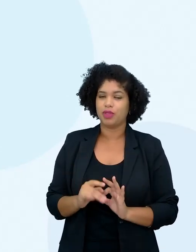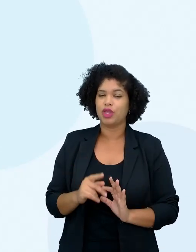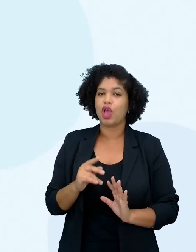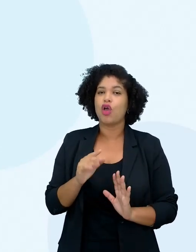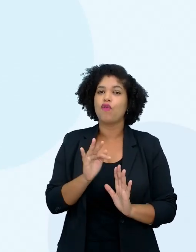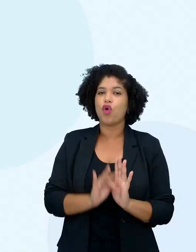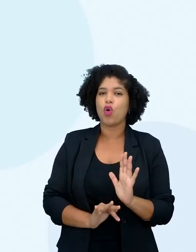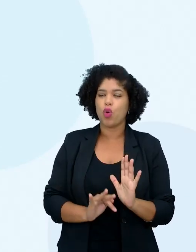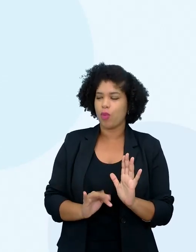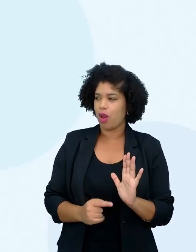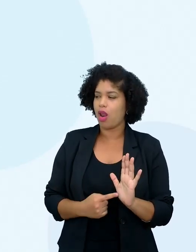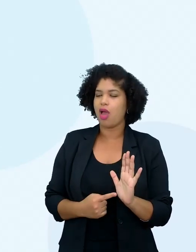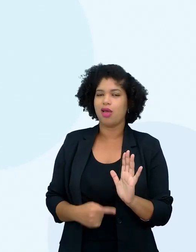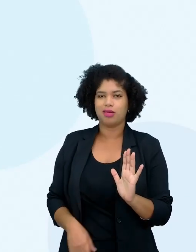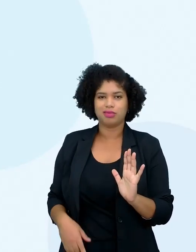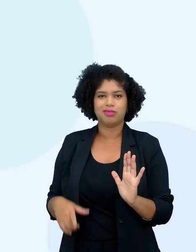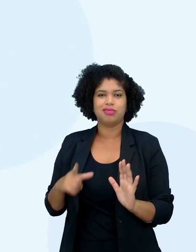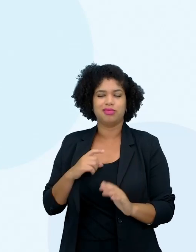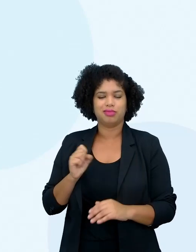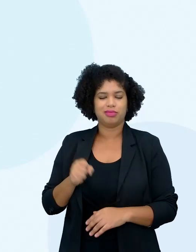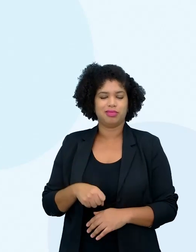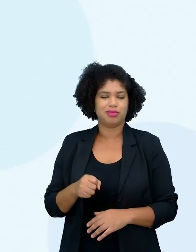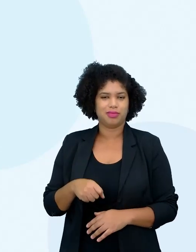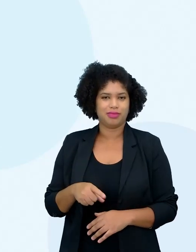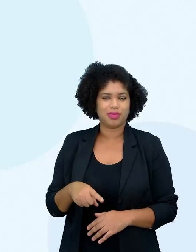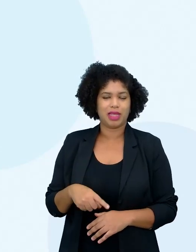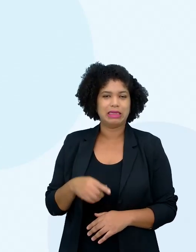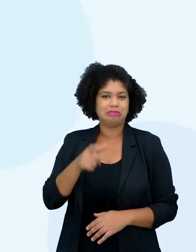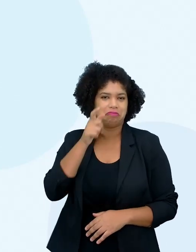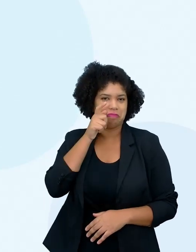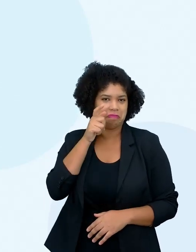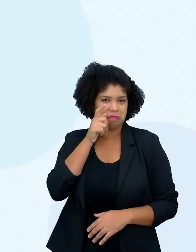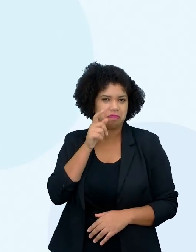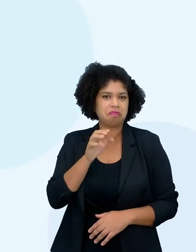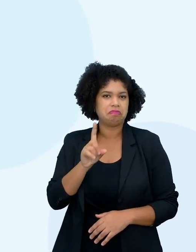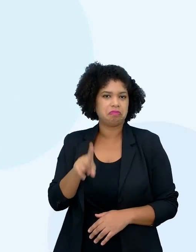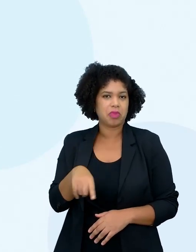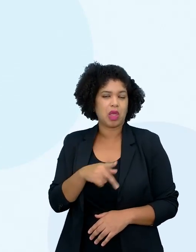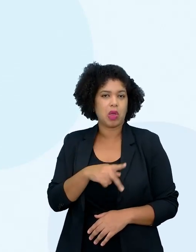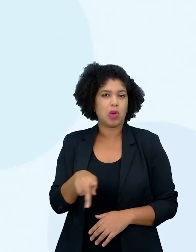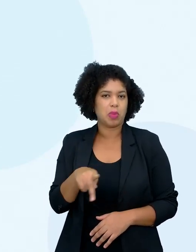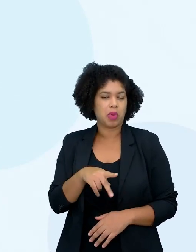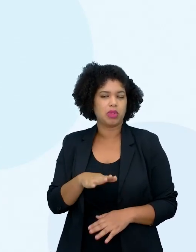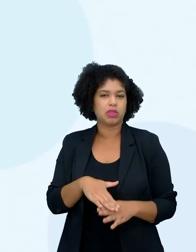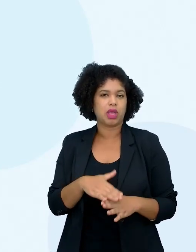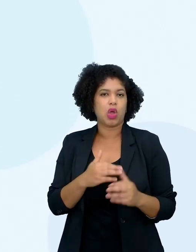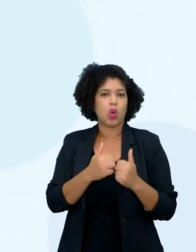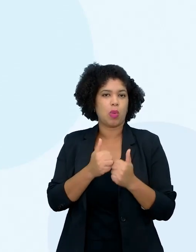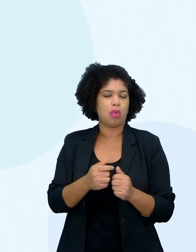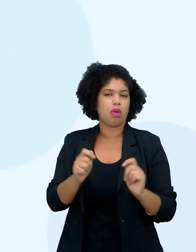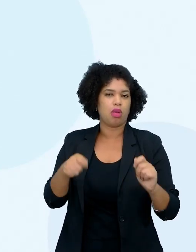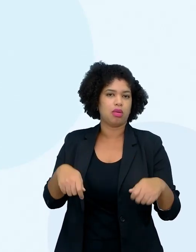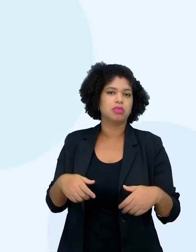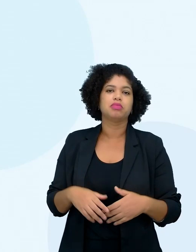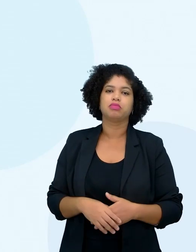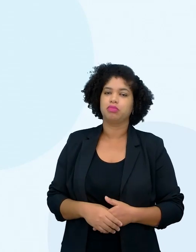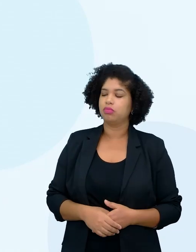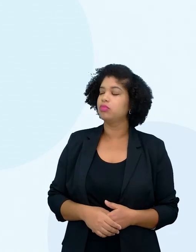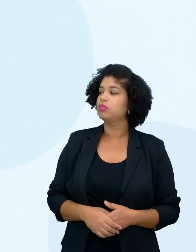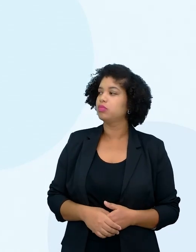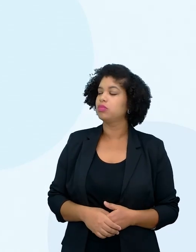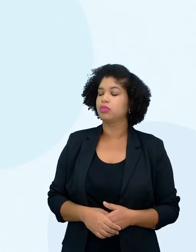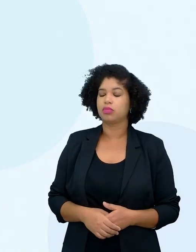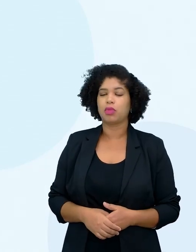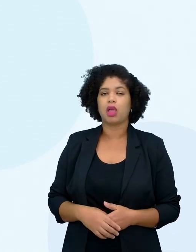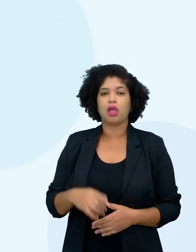formulário, ou seja, já tem um encaminhamento bem interessante para que o professor possa dar sequência, tá? Então, tem